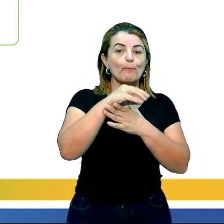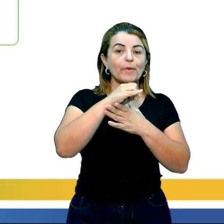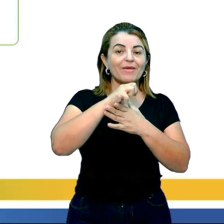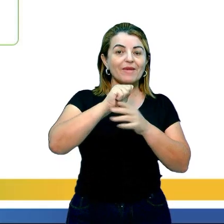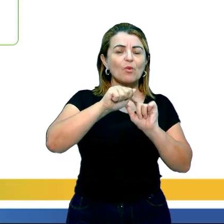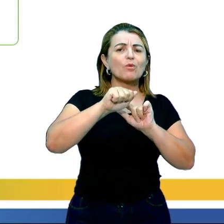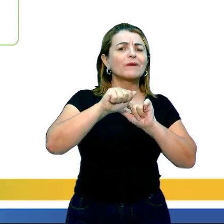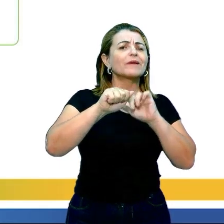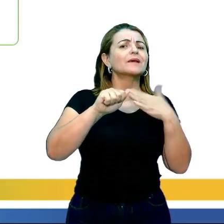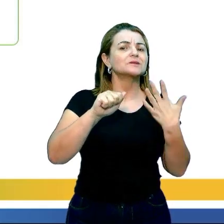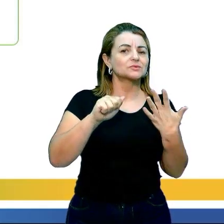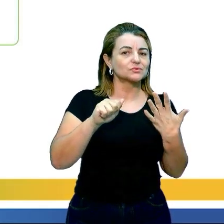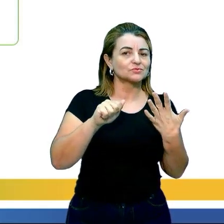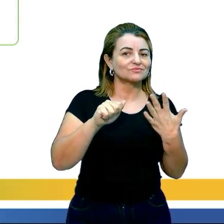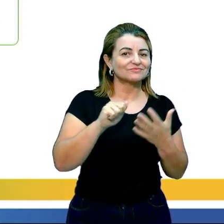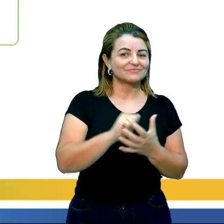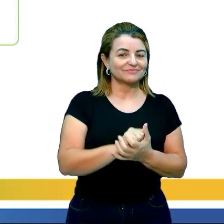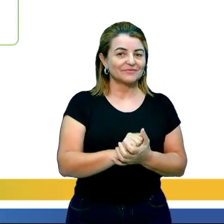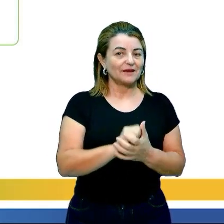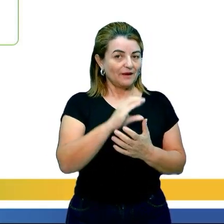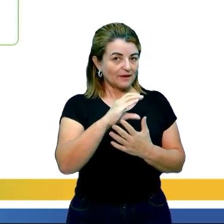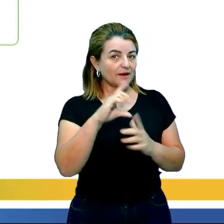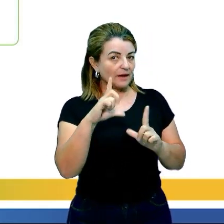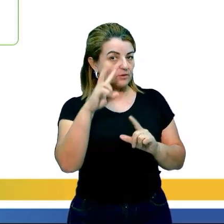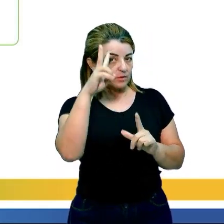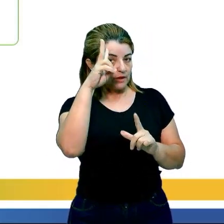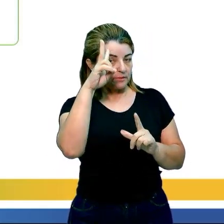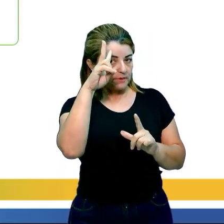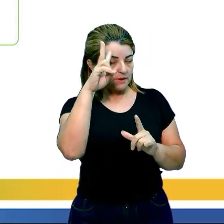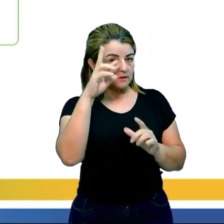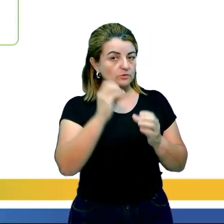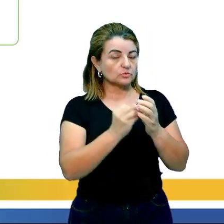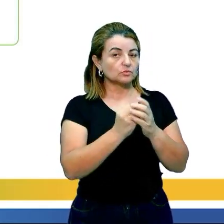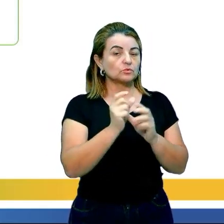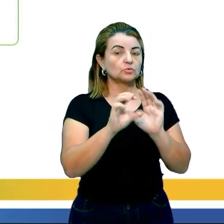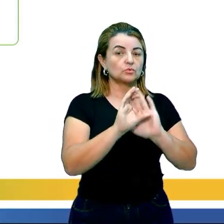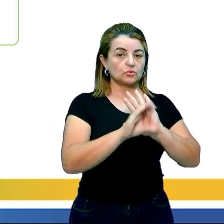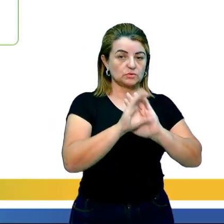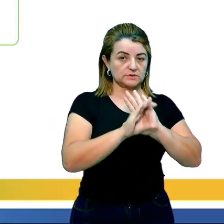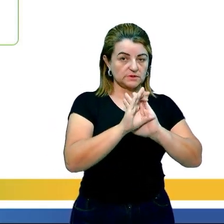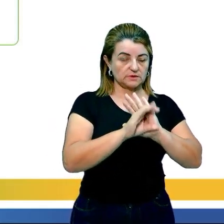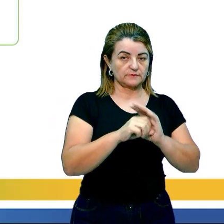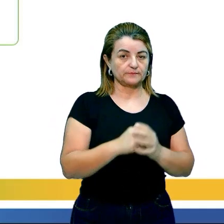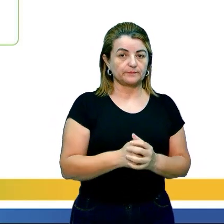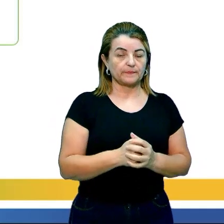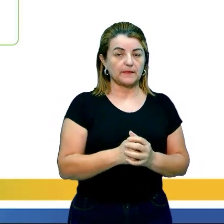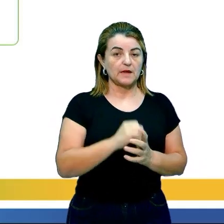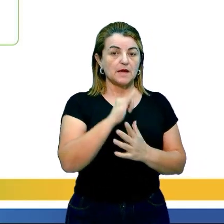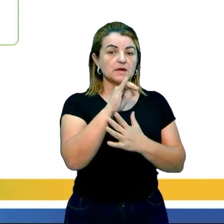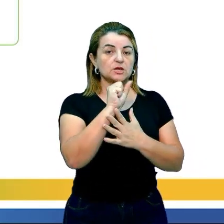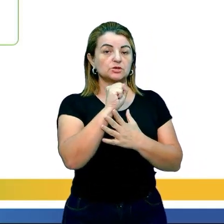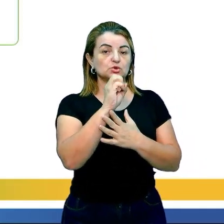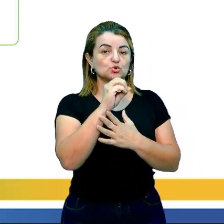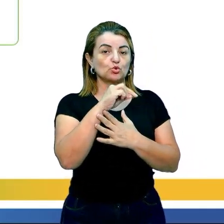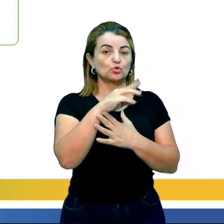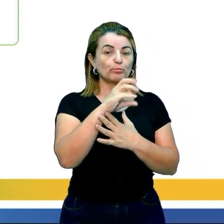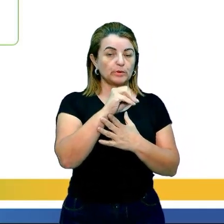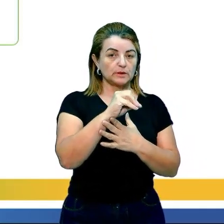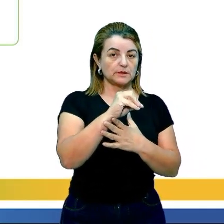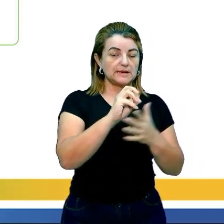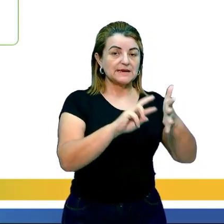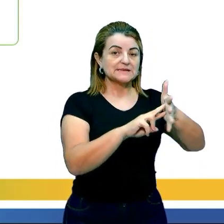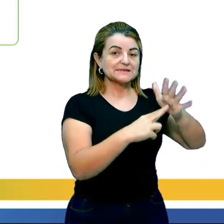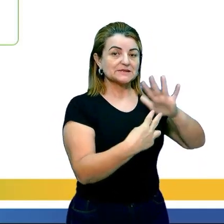né na atualidade Claro lembrando do conceito ateniense nesse momento a isonomia ela